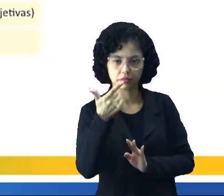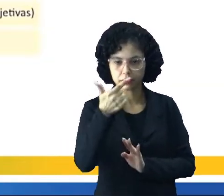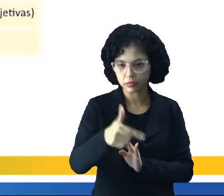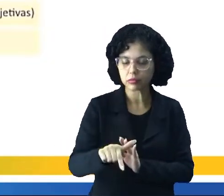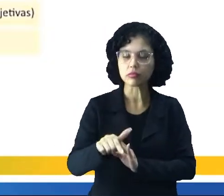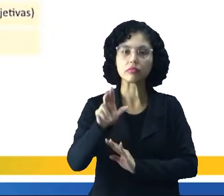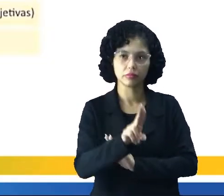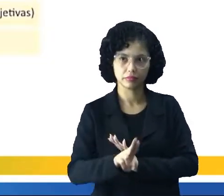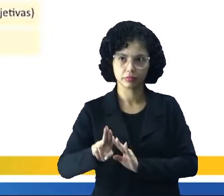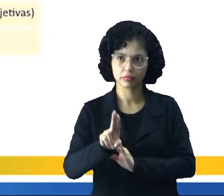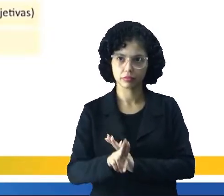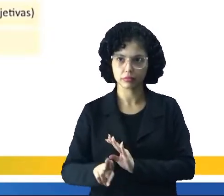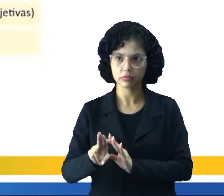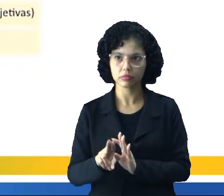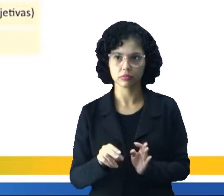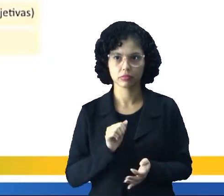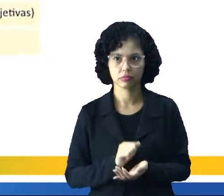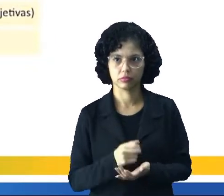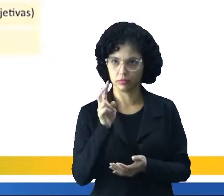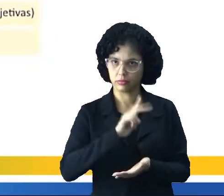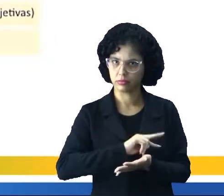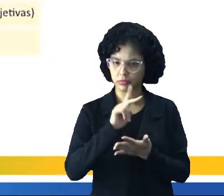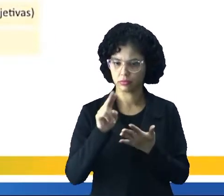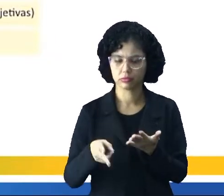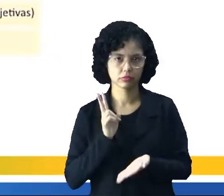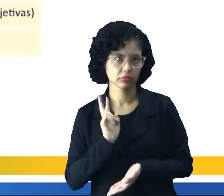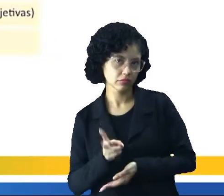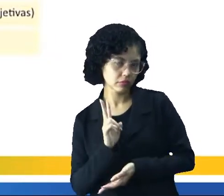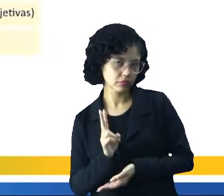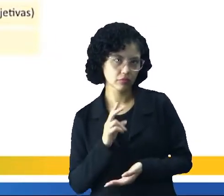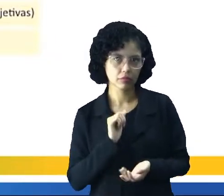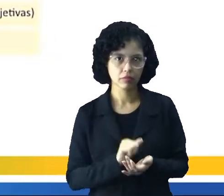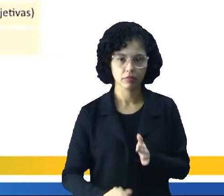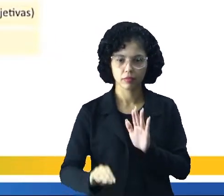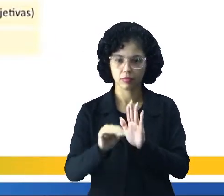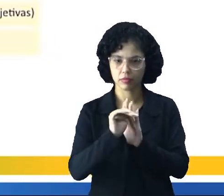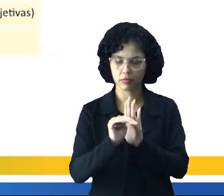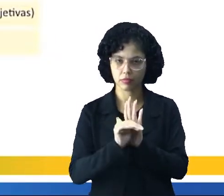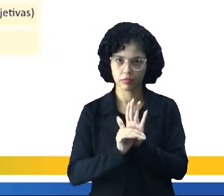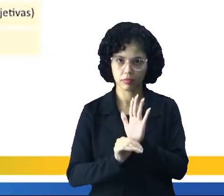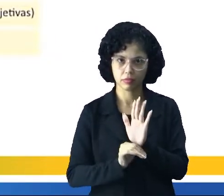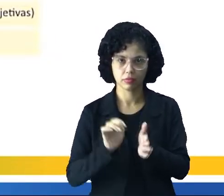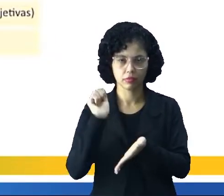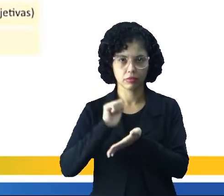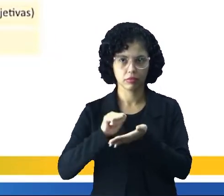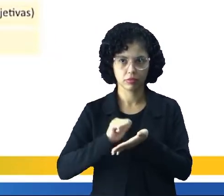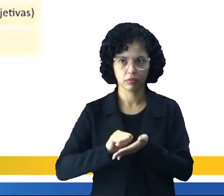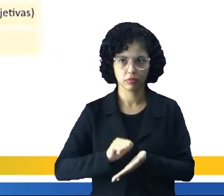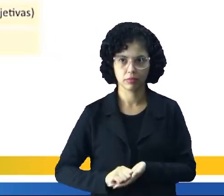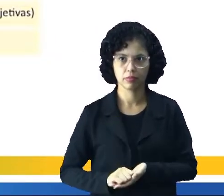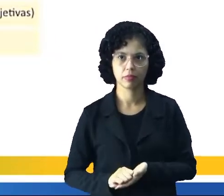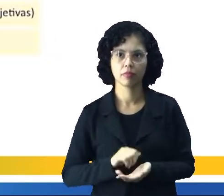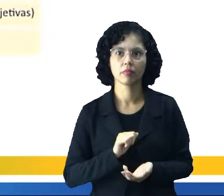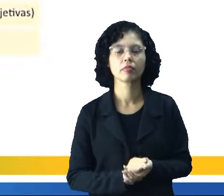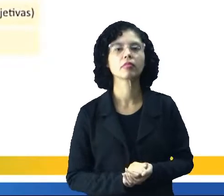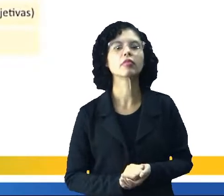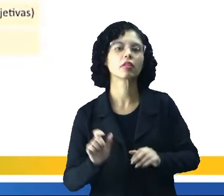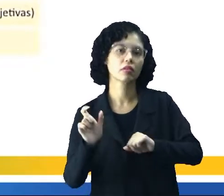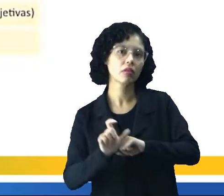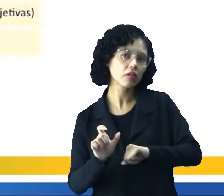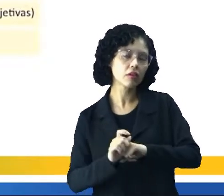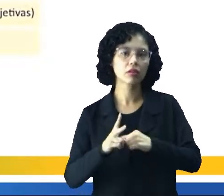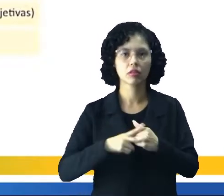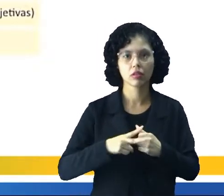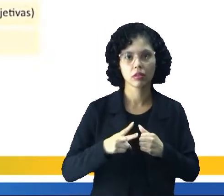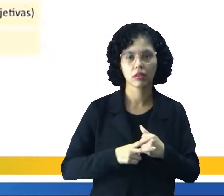repete, por exemplo, usa várias vezes a mesma ordem de escrita, sujeito, verbo e